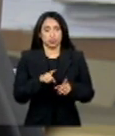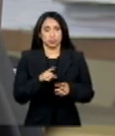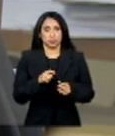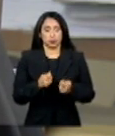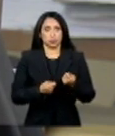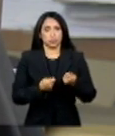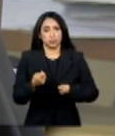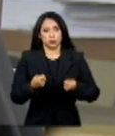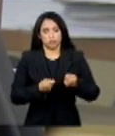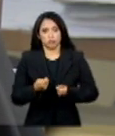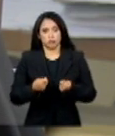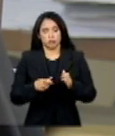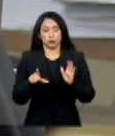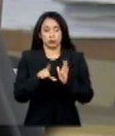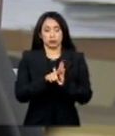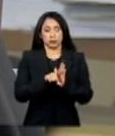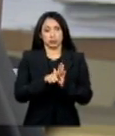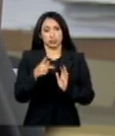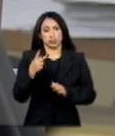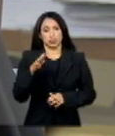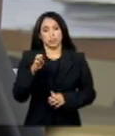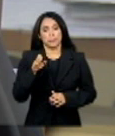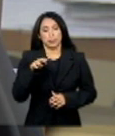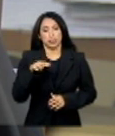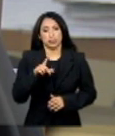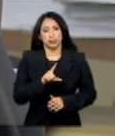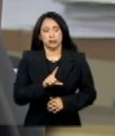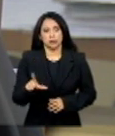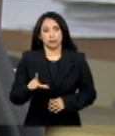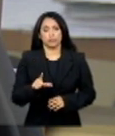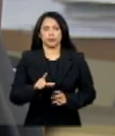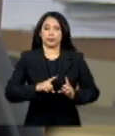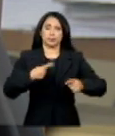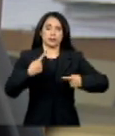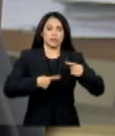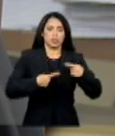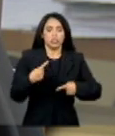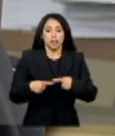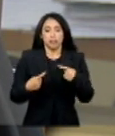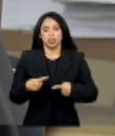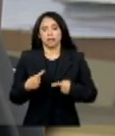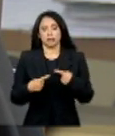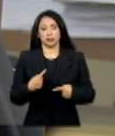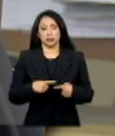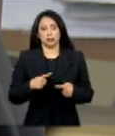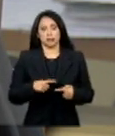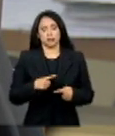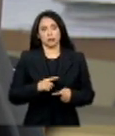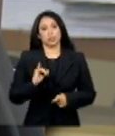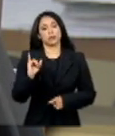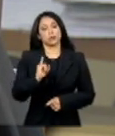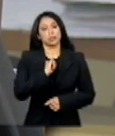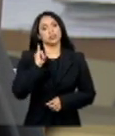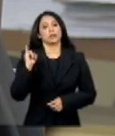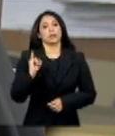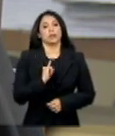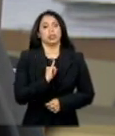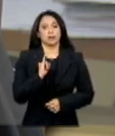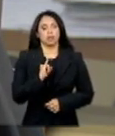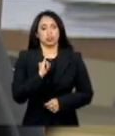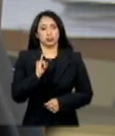das leis penais que têm sido objeto de amplo debate doutrinário e ressaltando a importância da